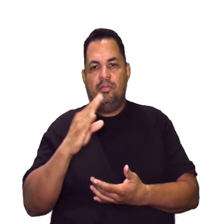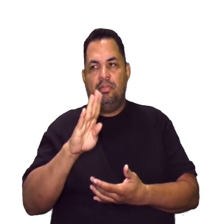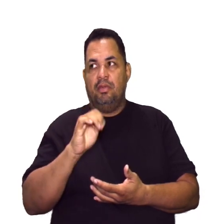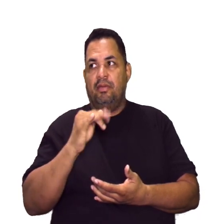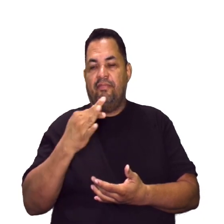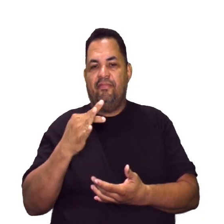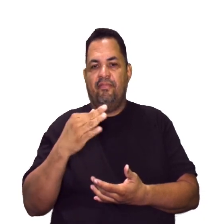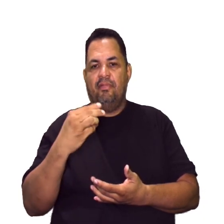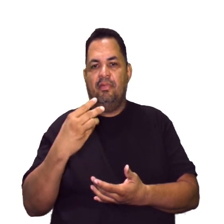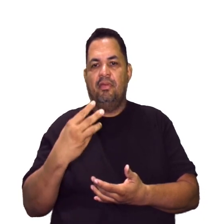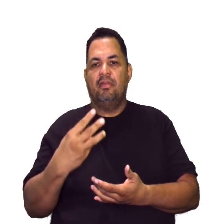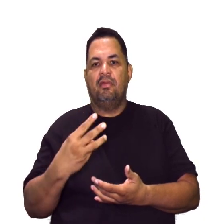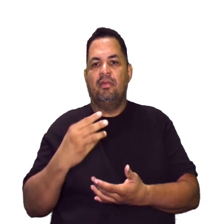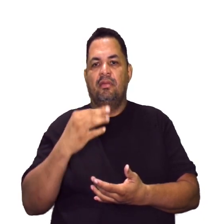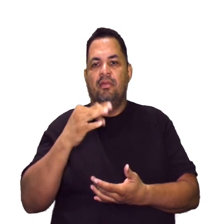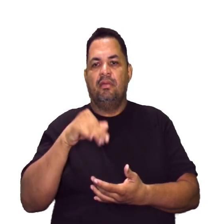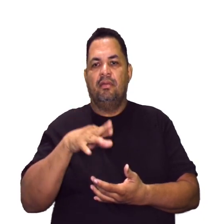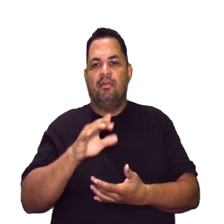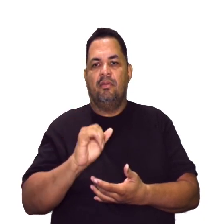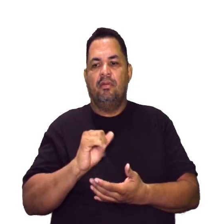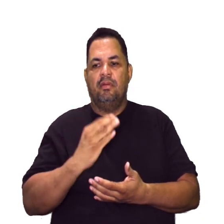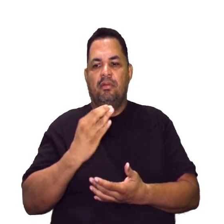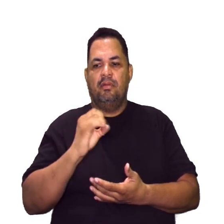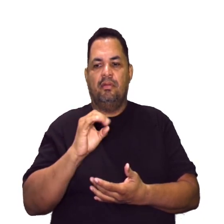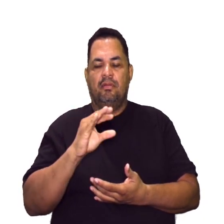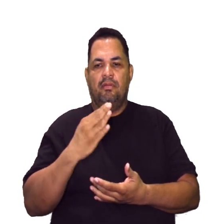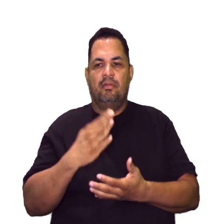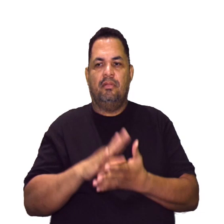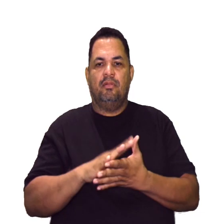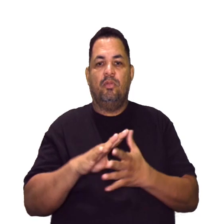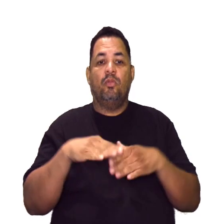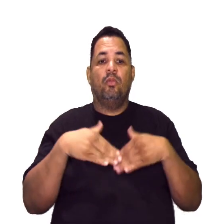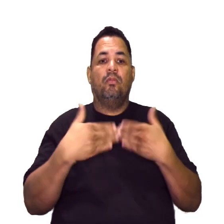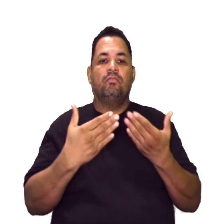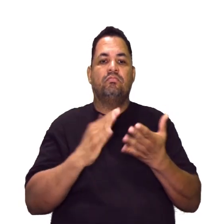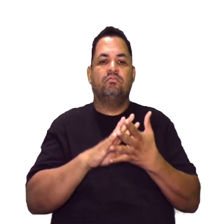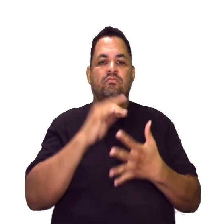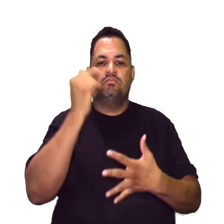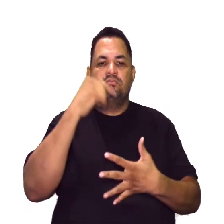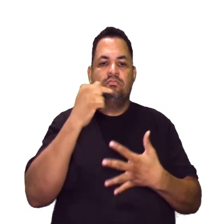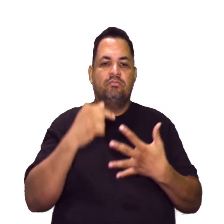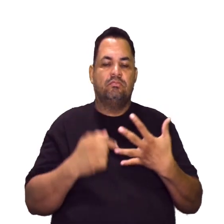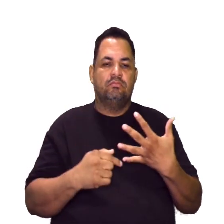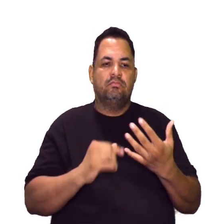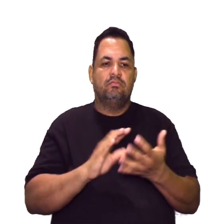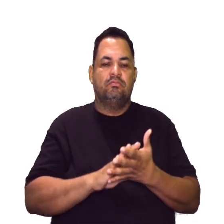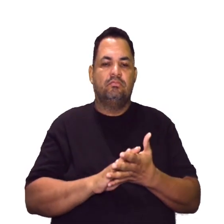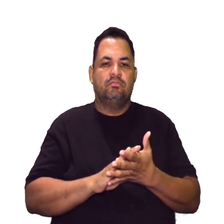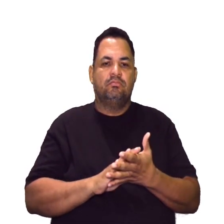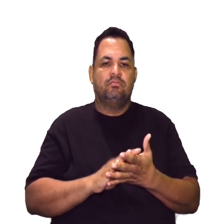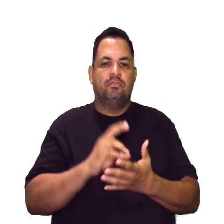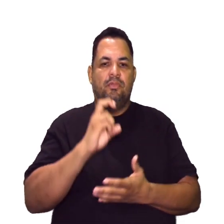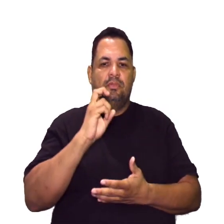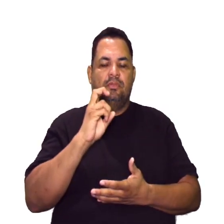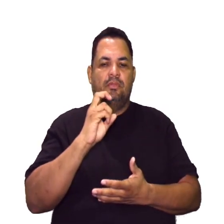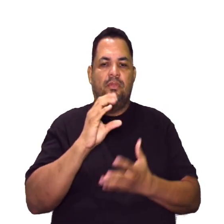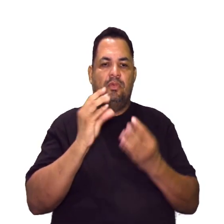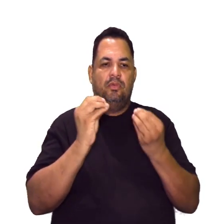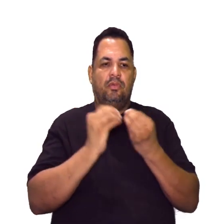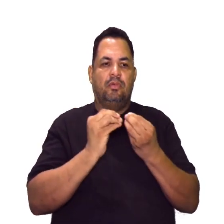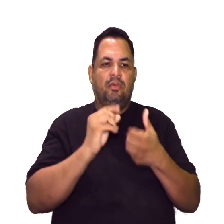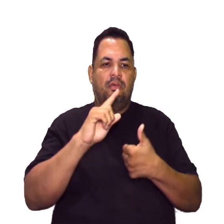quantas moléculas nós estamos abordando? 5 moléculas. Portanto, a letra